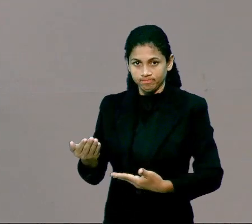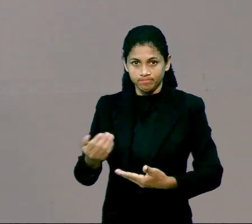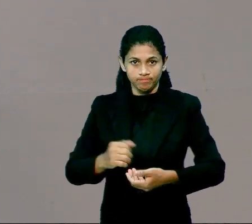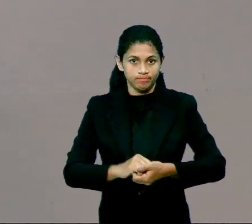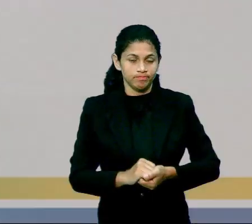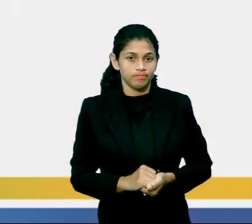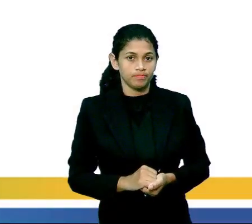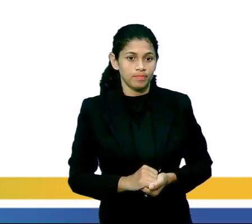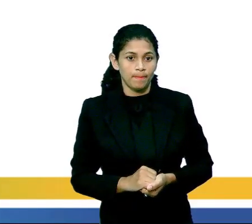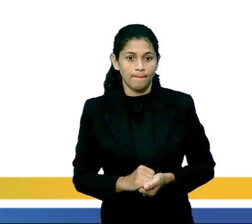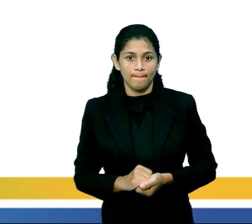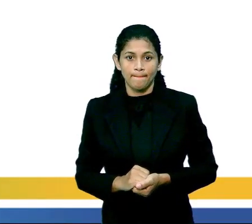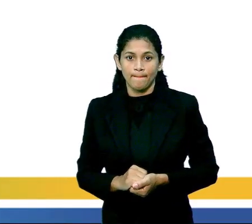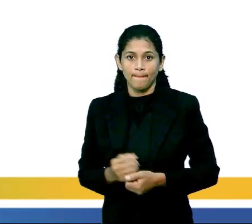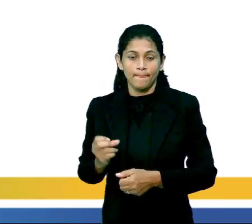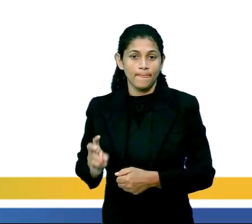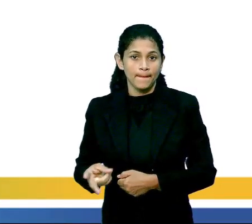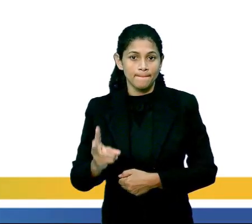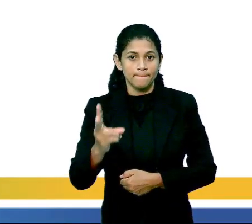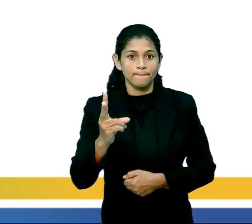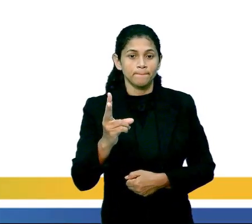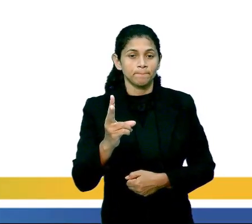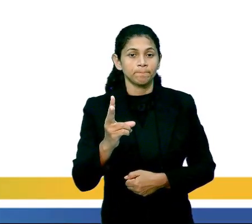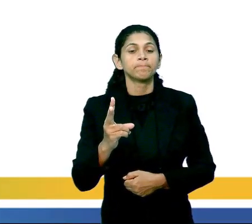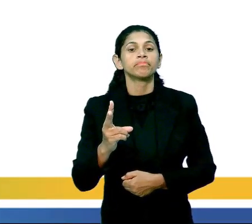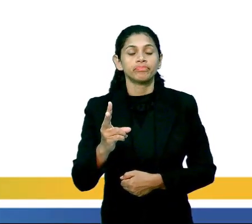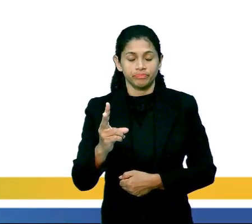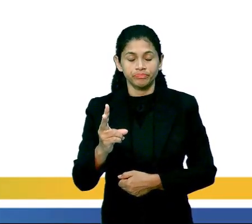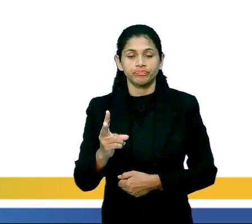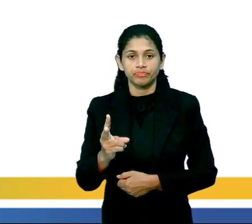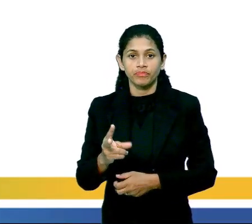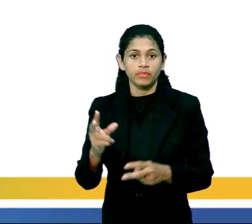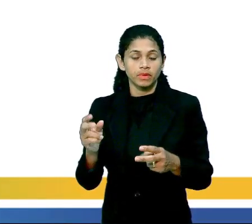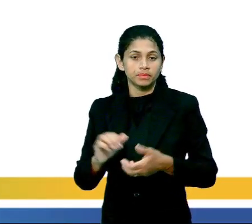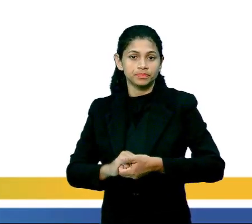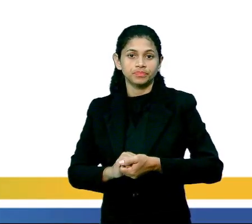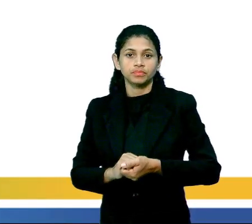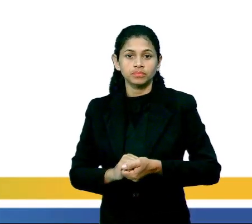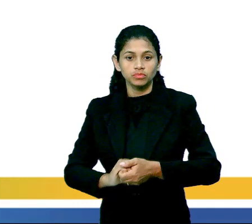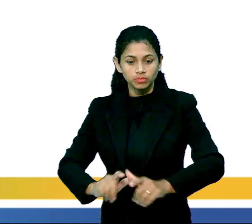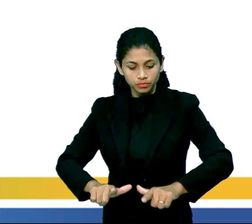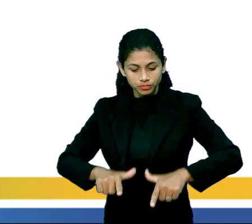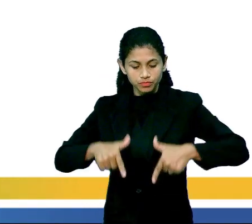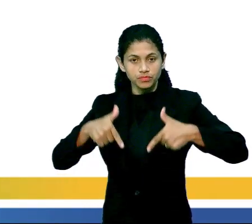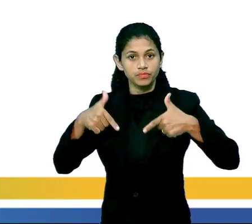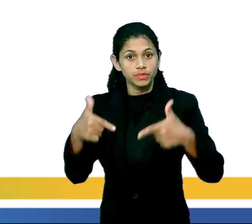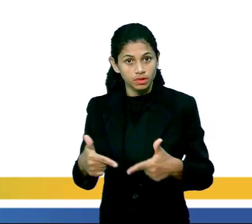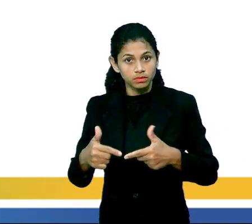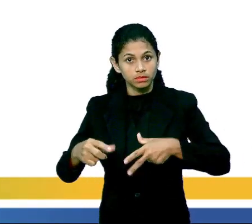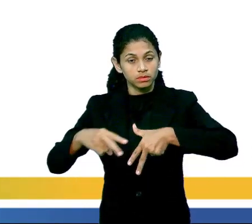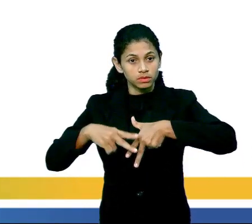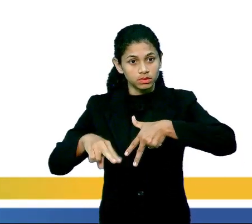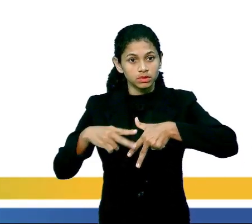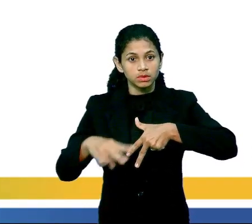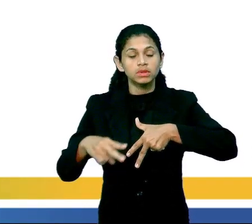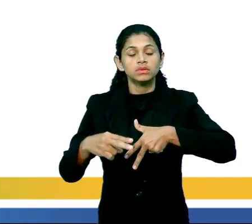Tranquilo? Paz e amor, a gente avança porque continuamos abordando esse aspecto da luta de gênero, já que a luta feminina por espaço na